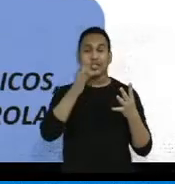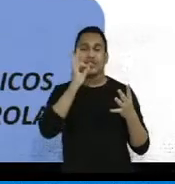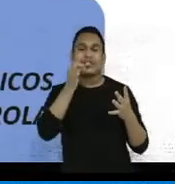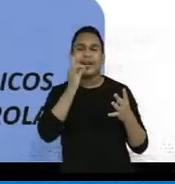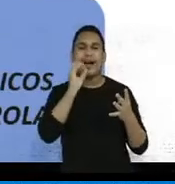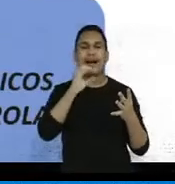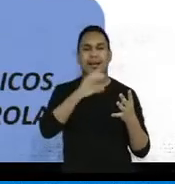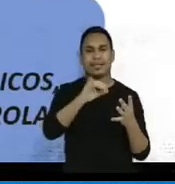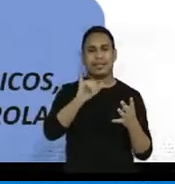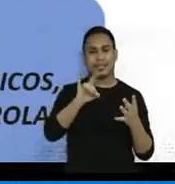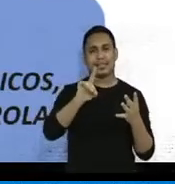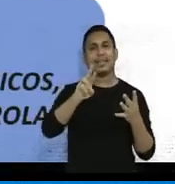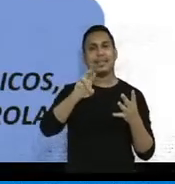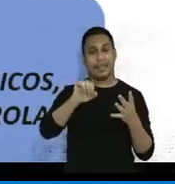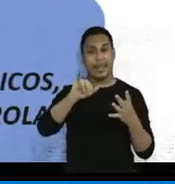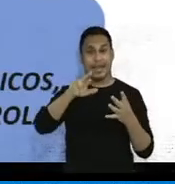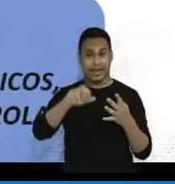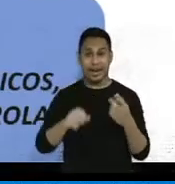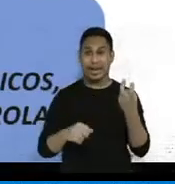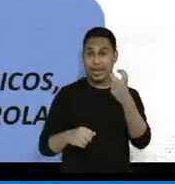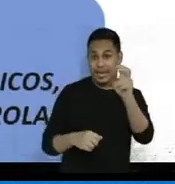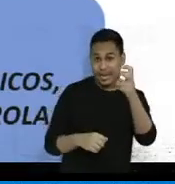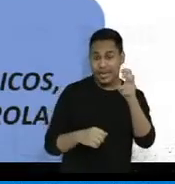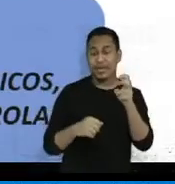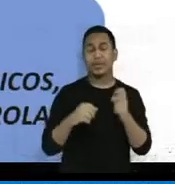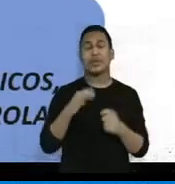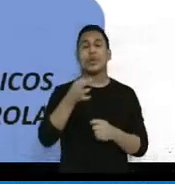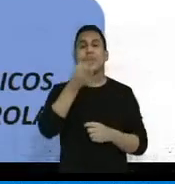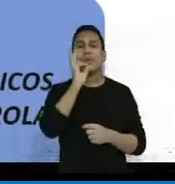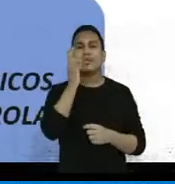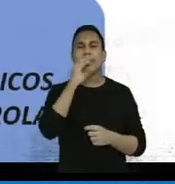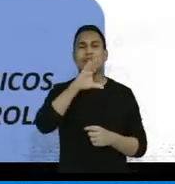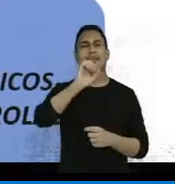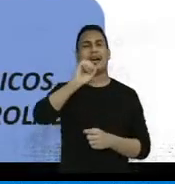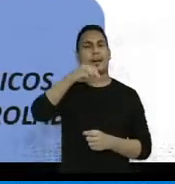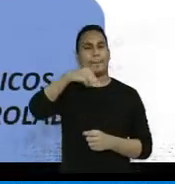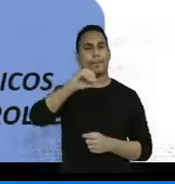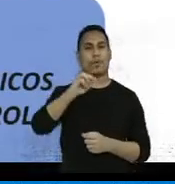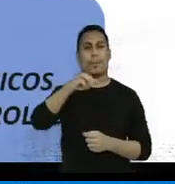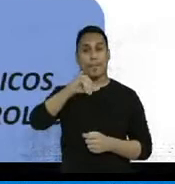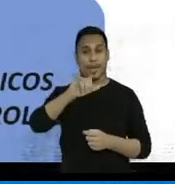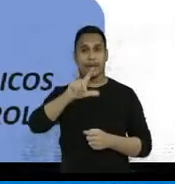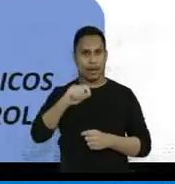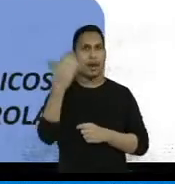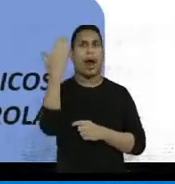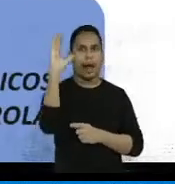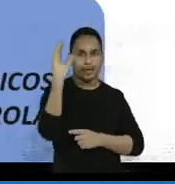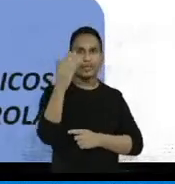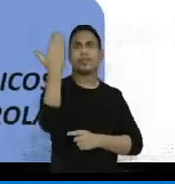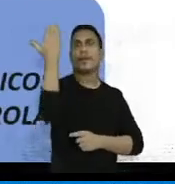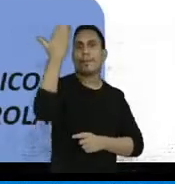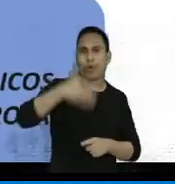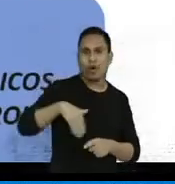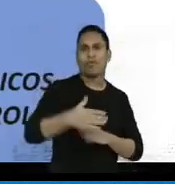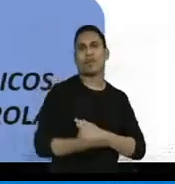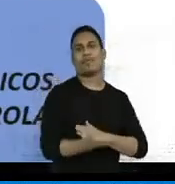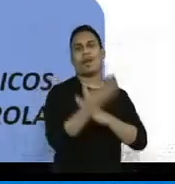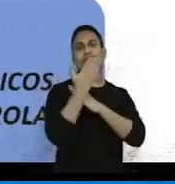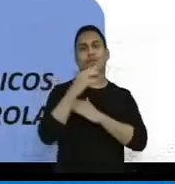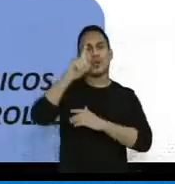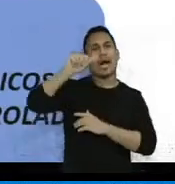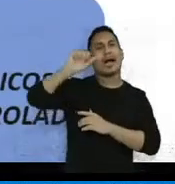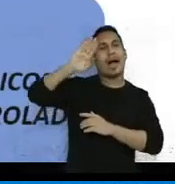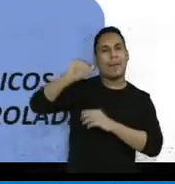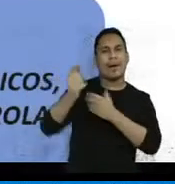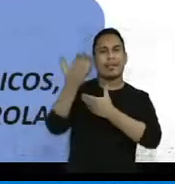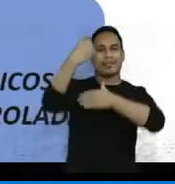literatura científica já coloca como eficientes em aumentar o GABA, tá certo? Não estou dizendo que é para vocês,